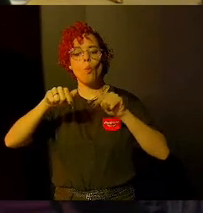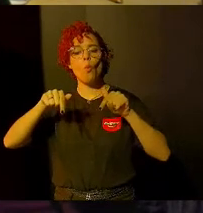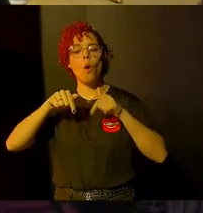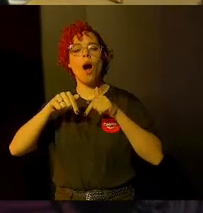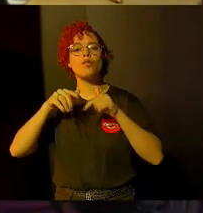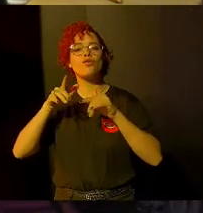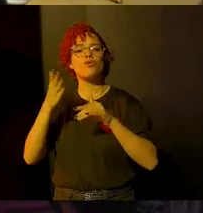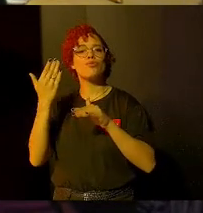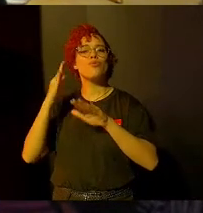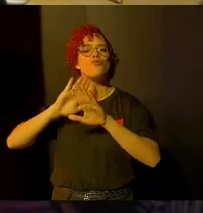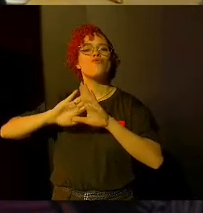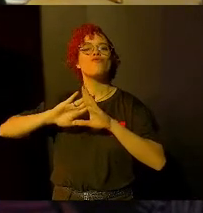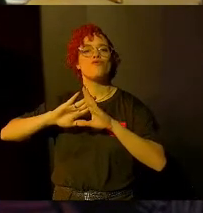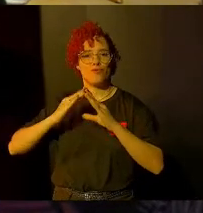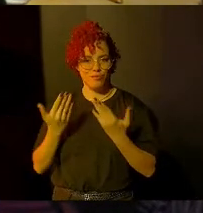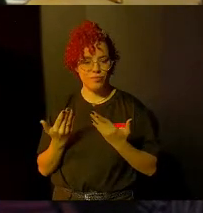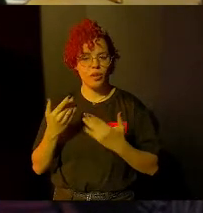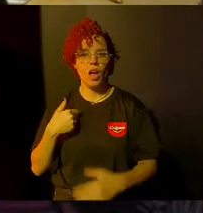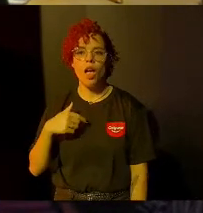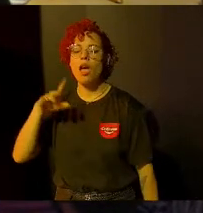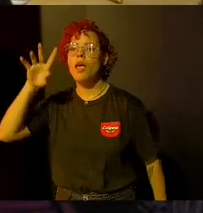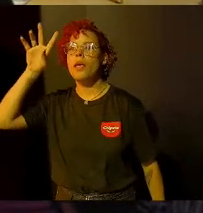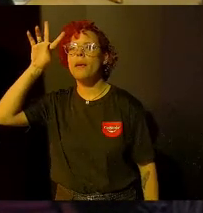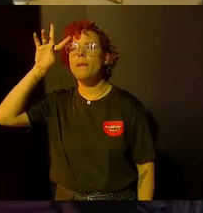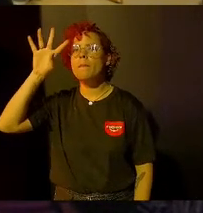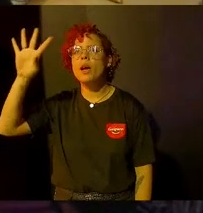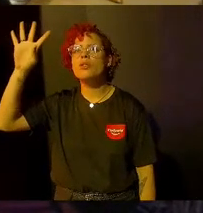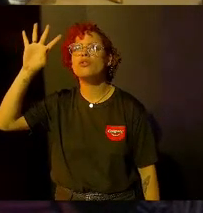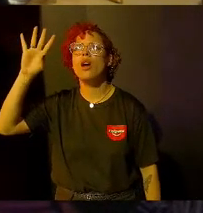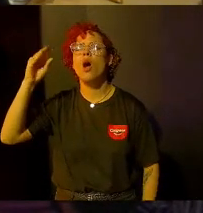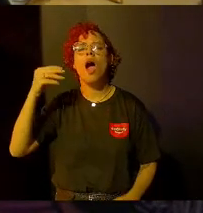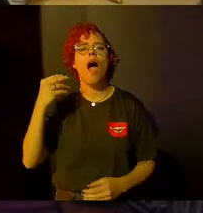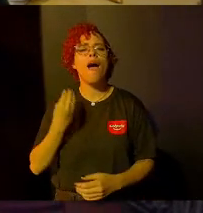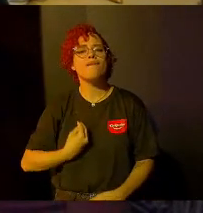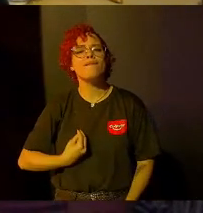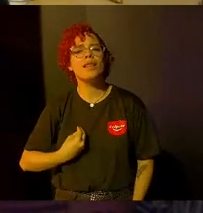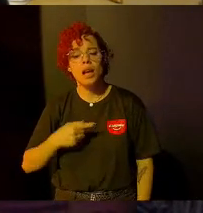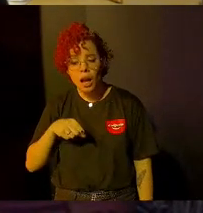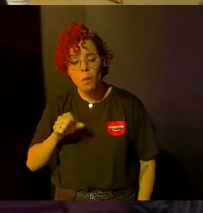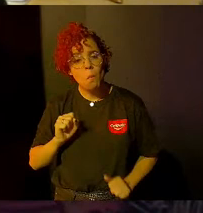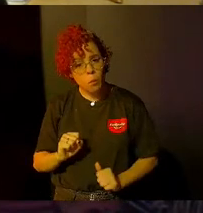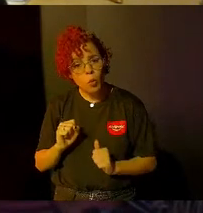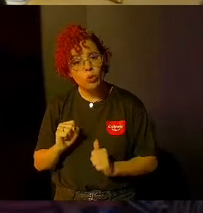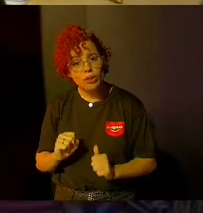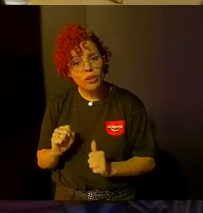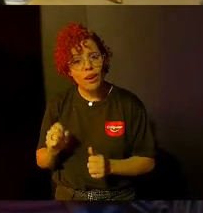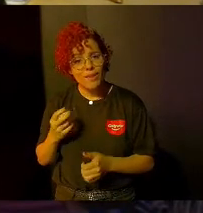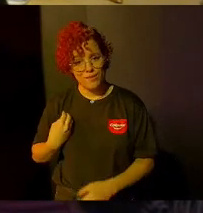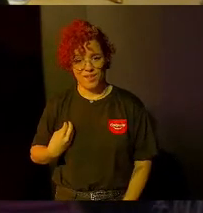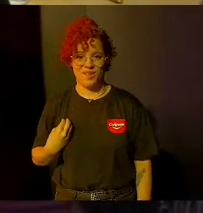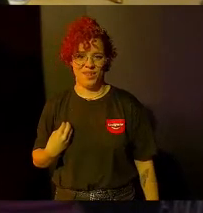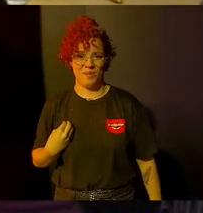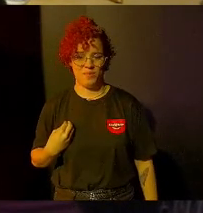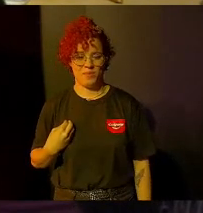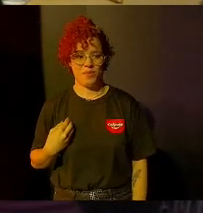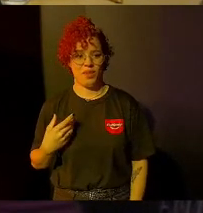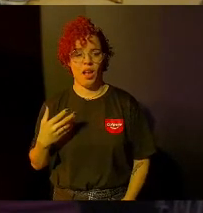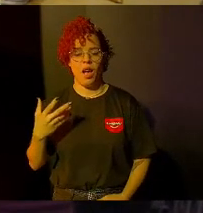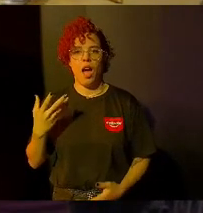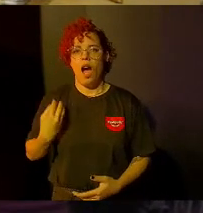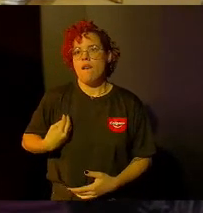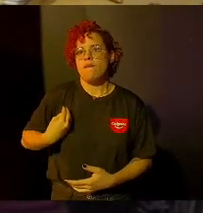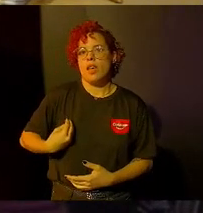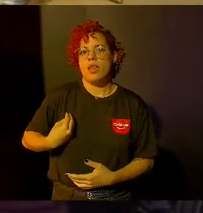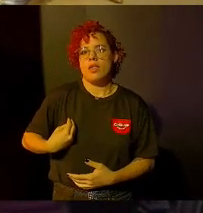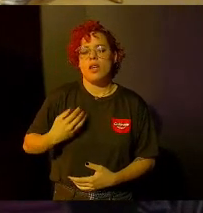um esforço de imaginar essa vida que ele pode ter vivido que eu não sei se a vida que Ele viveu Mas a vida que eu imagino que eu gosto de